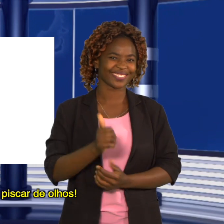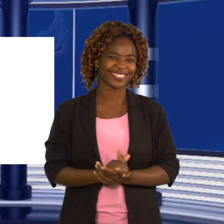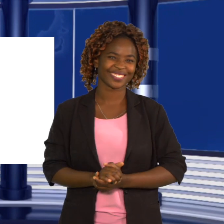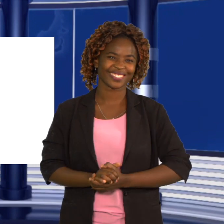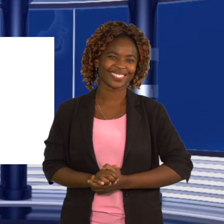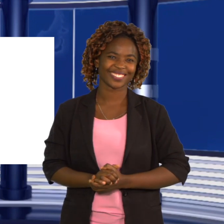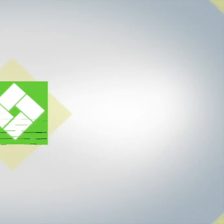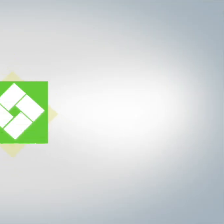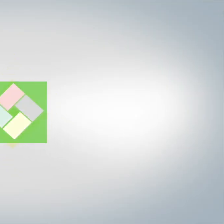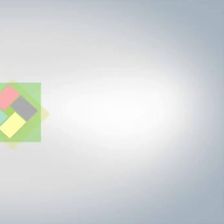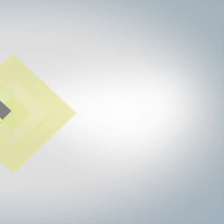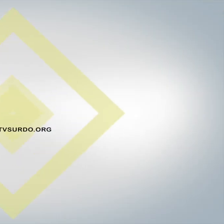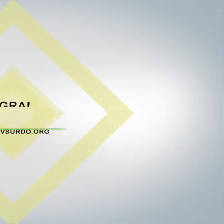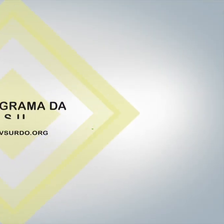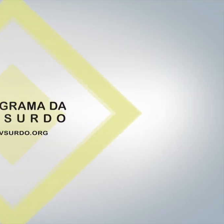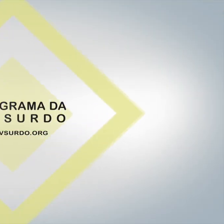olhos.